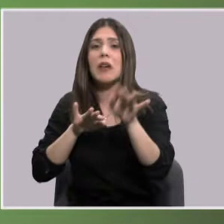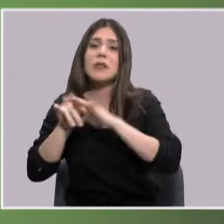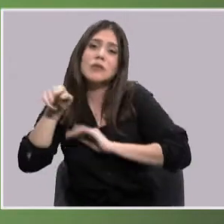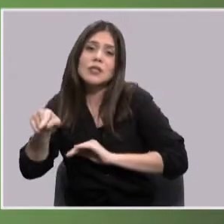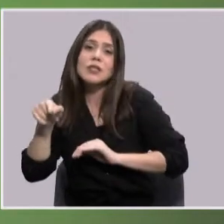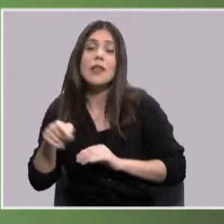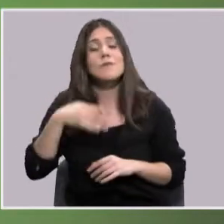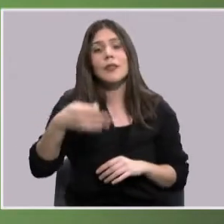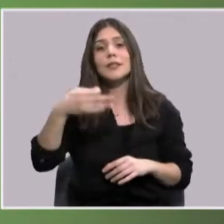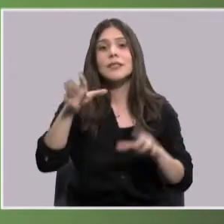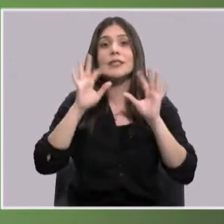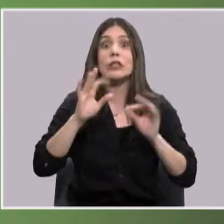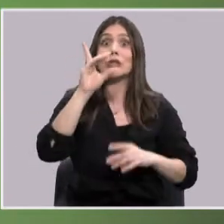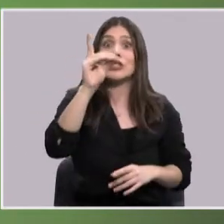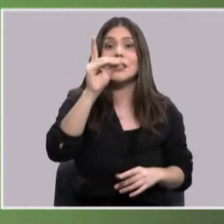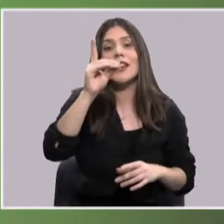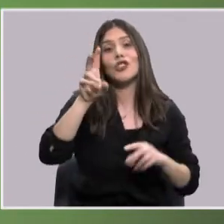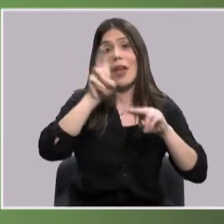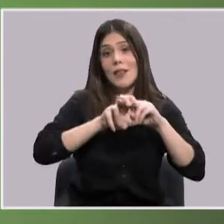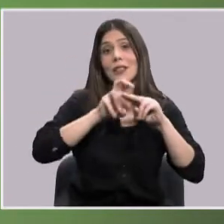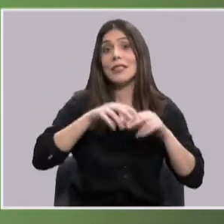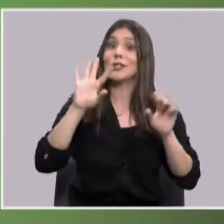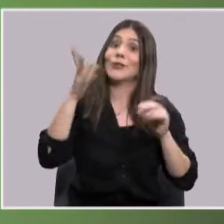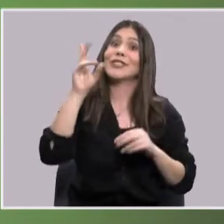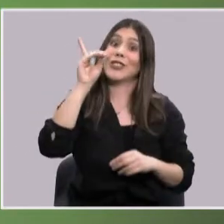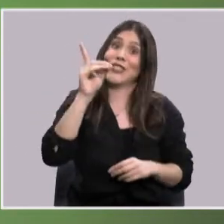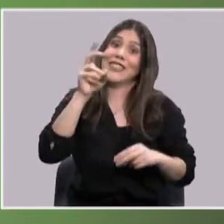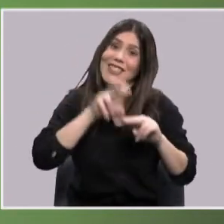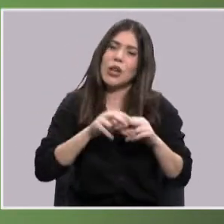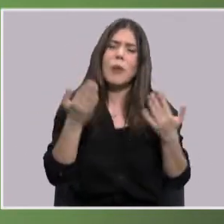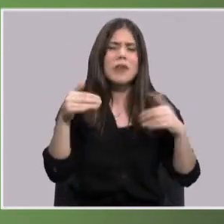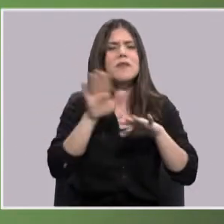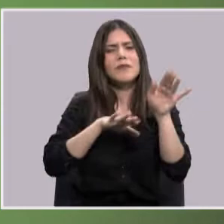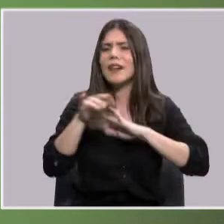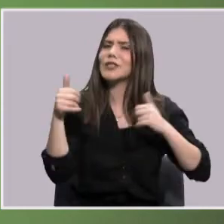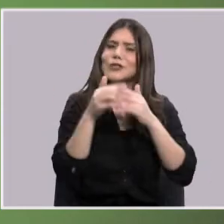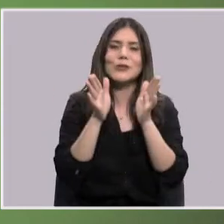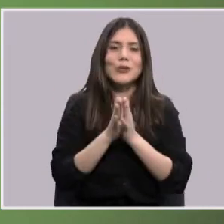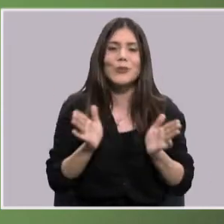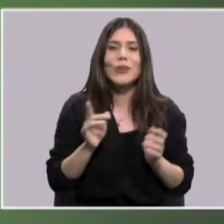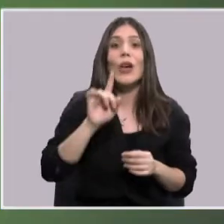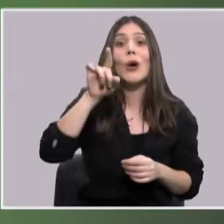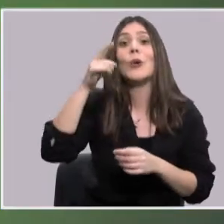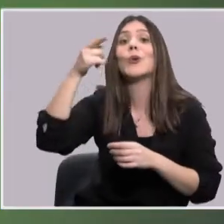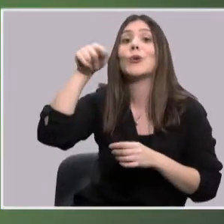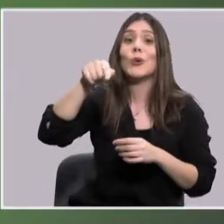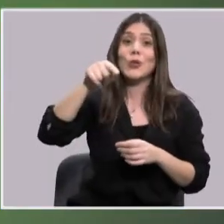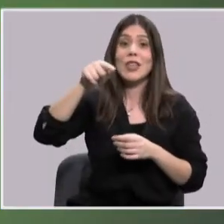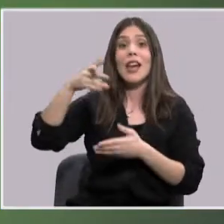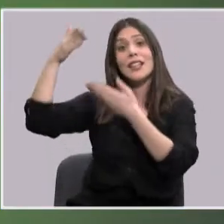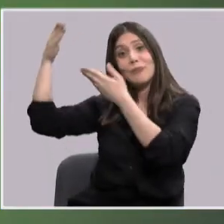depois faço isto, depois faço isto. Tem que ser sempre assim, porque são 6 cadeiras, quando são só 6, mas faz-se tudo. O dia da